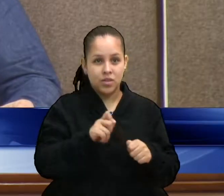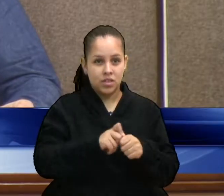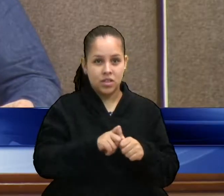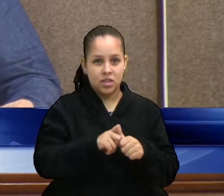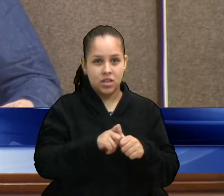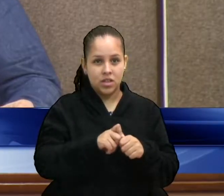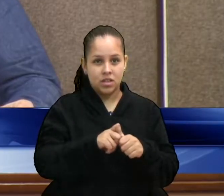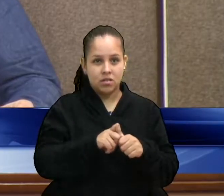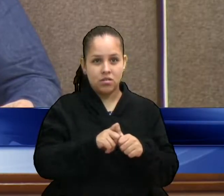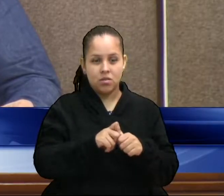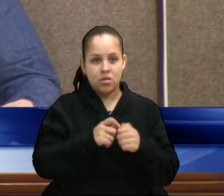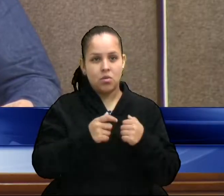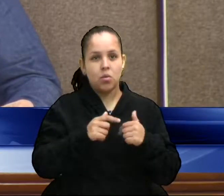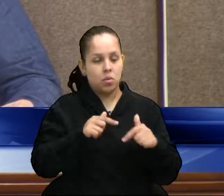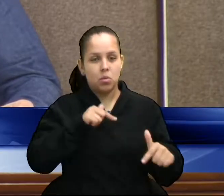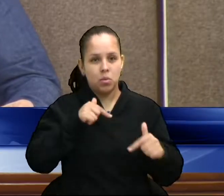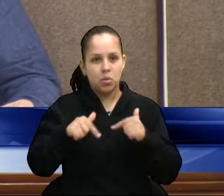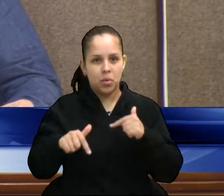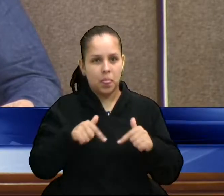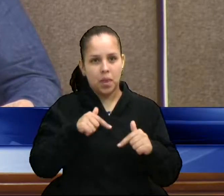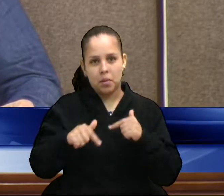serviço isonômico,